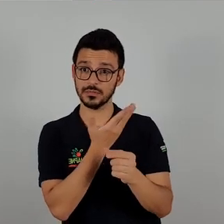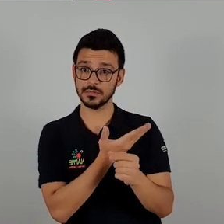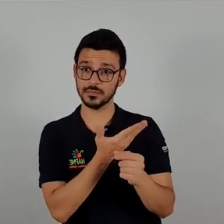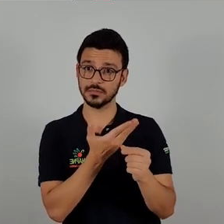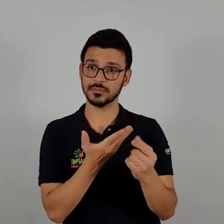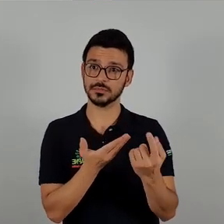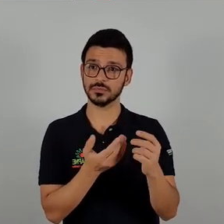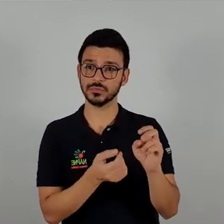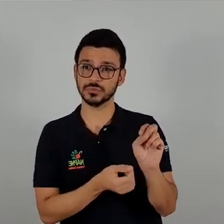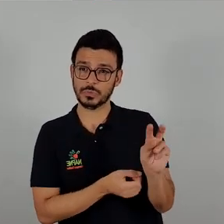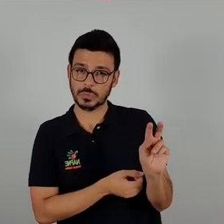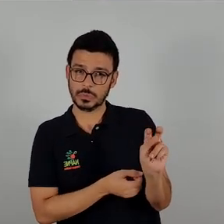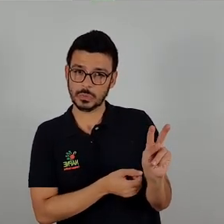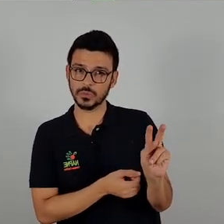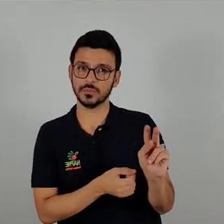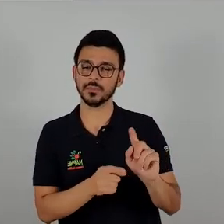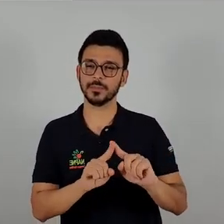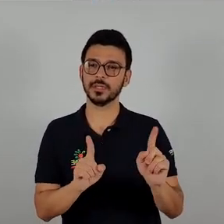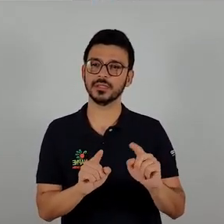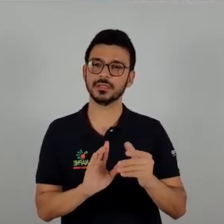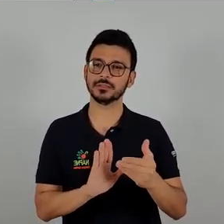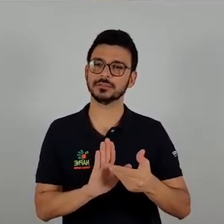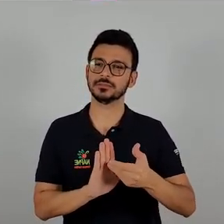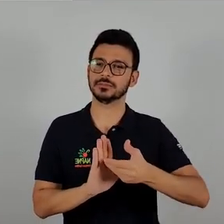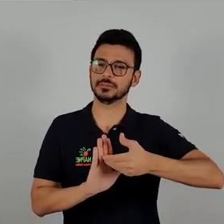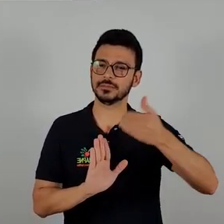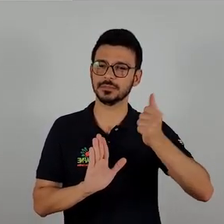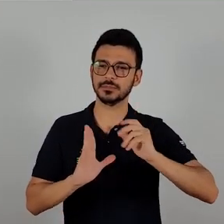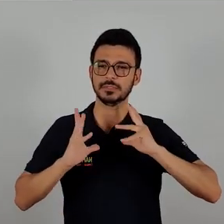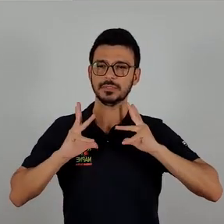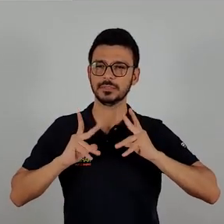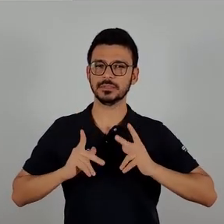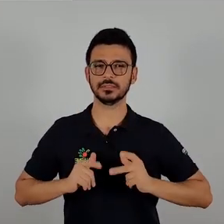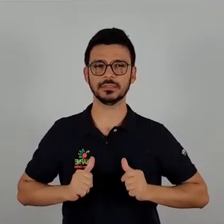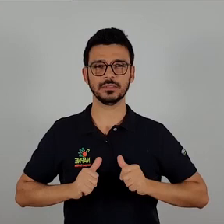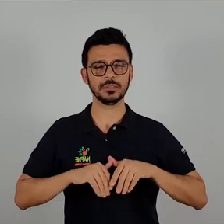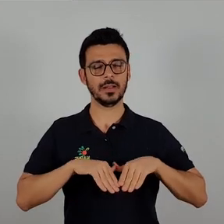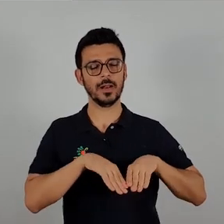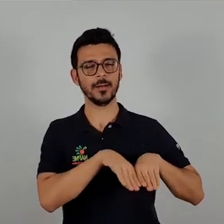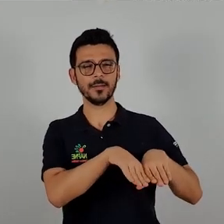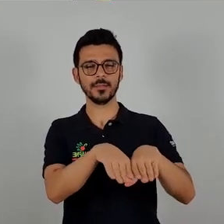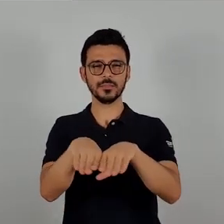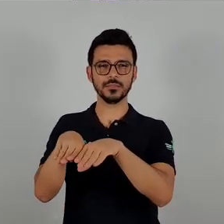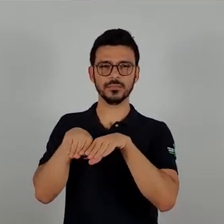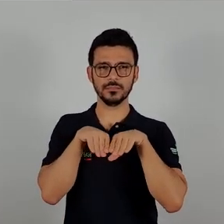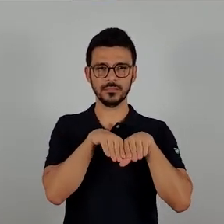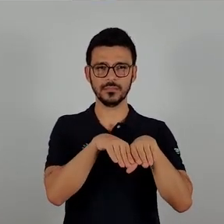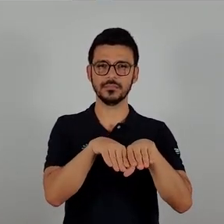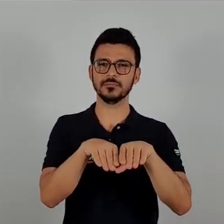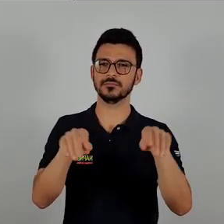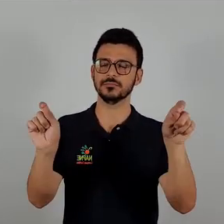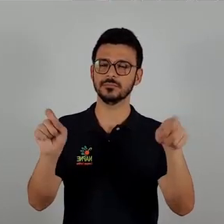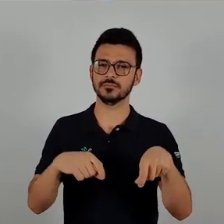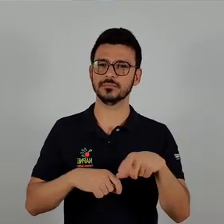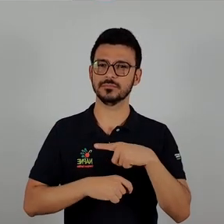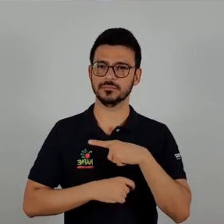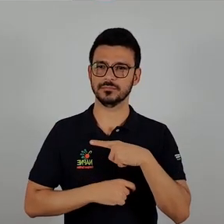exemplo. Então não é simplesmente sair fervendo uma folhinha, né? Vocês estão vendo? Quanto eu estou enfatizando